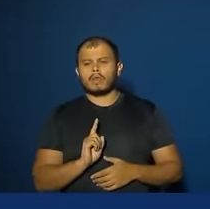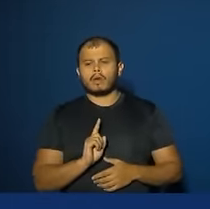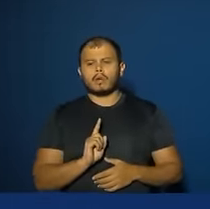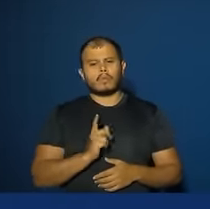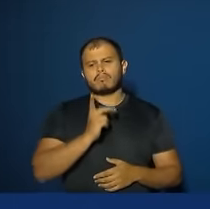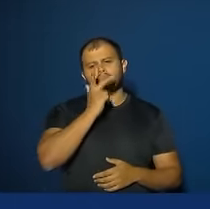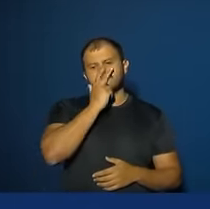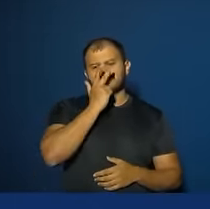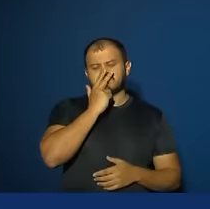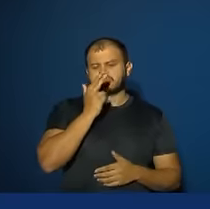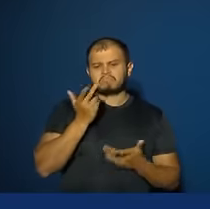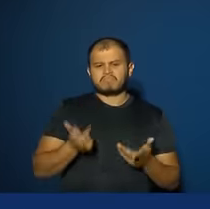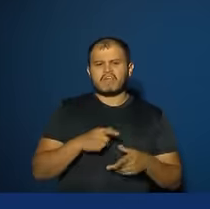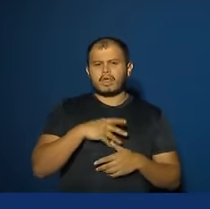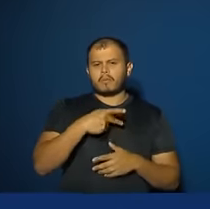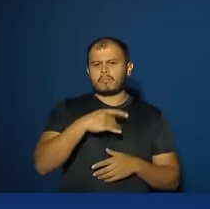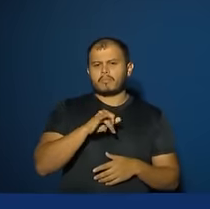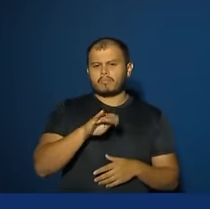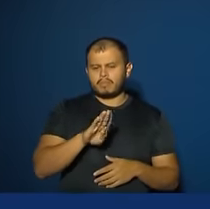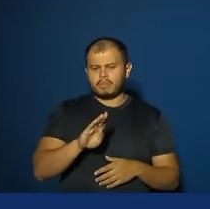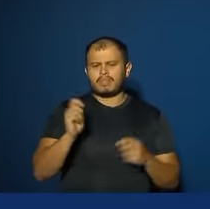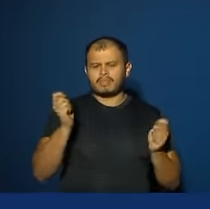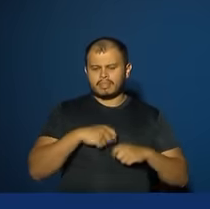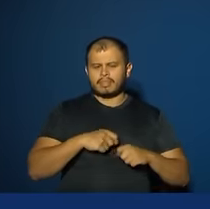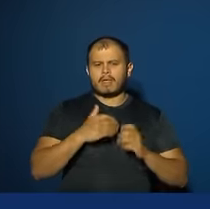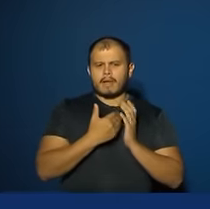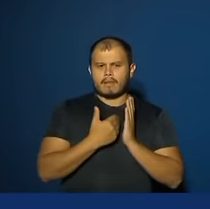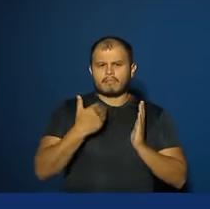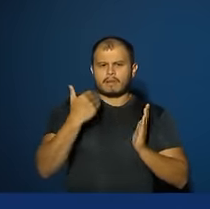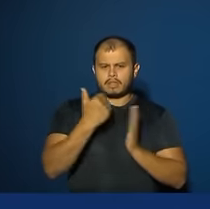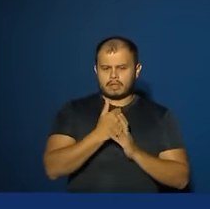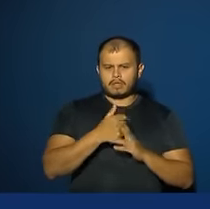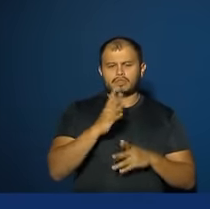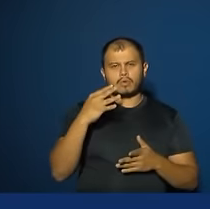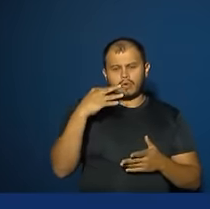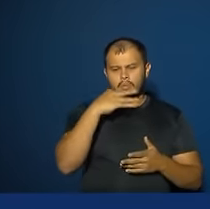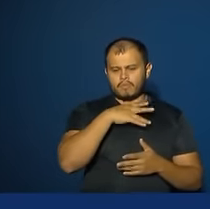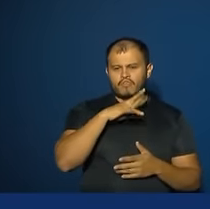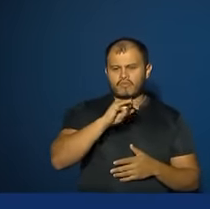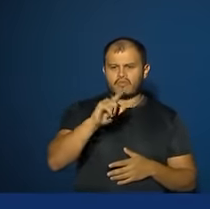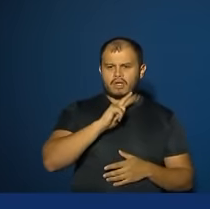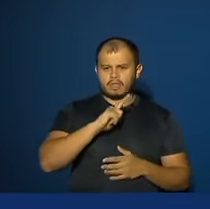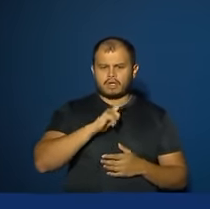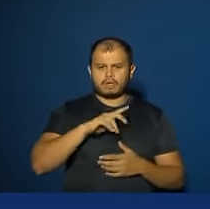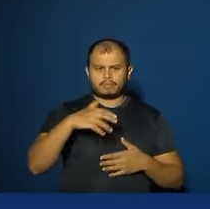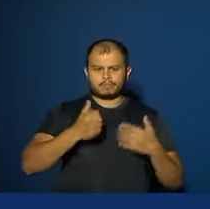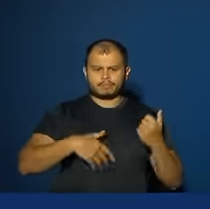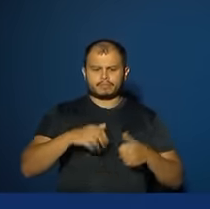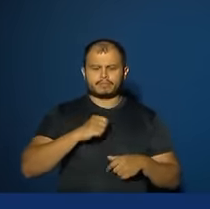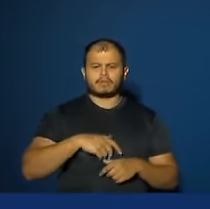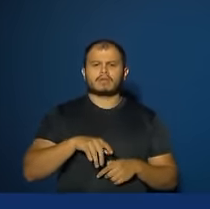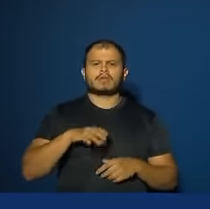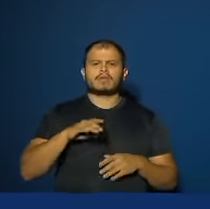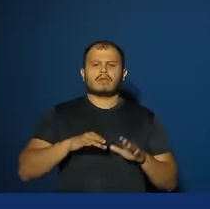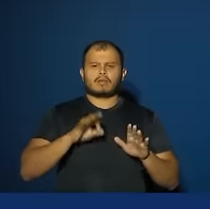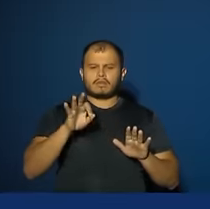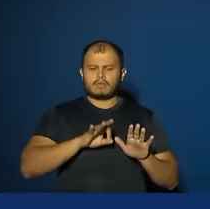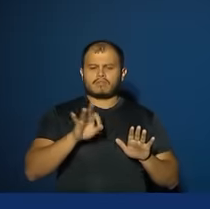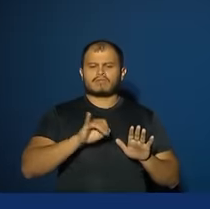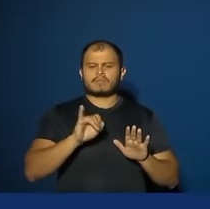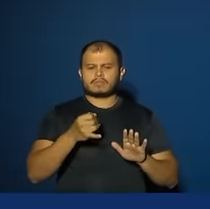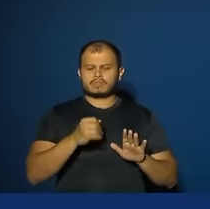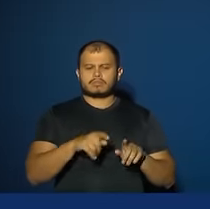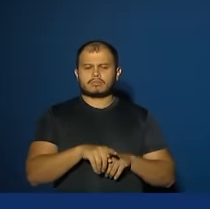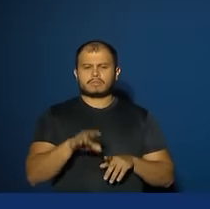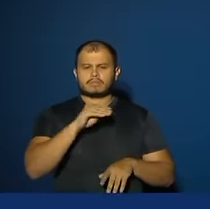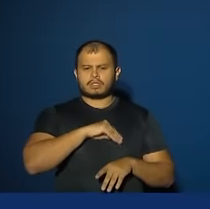falando realmente de um PIB potencial maior, e isso, obviamente, teria implicações para a inflação, para o salário que a